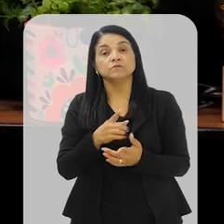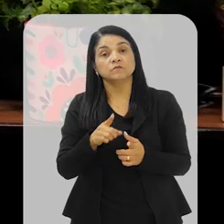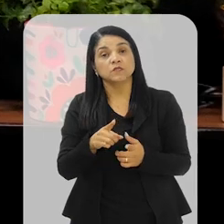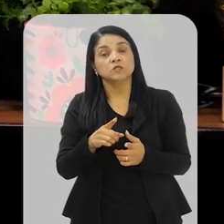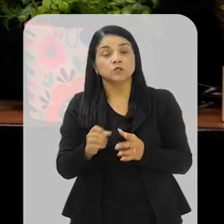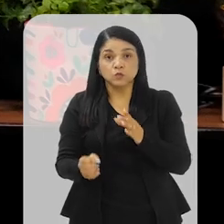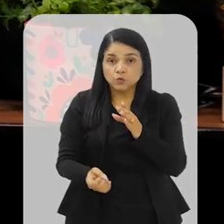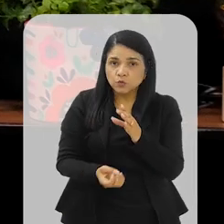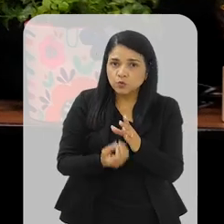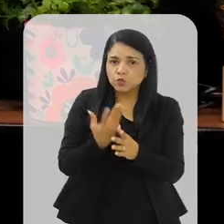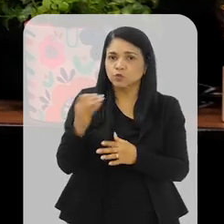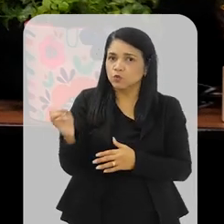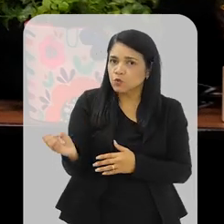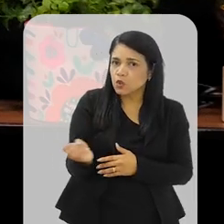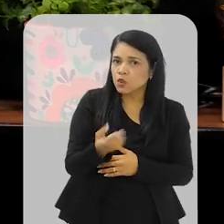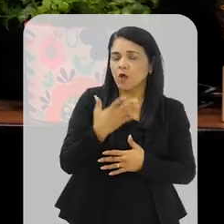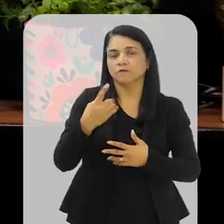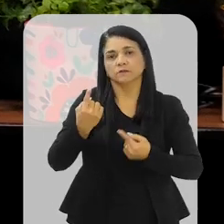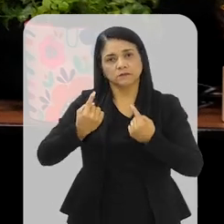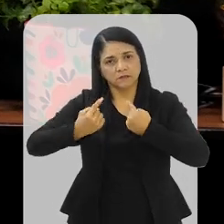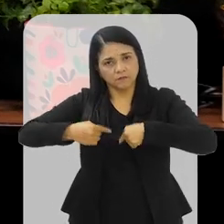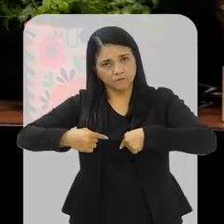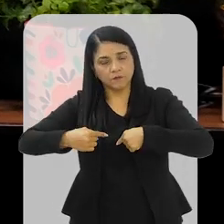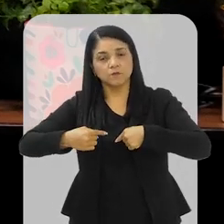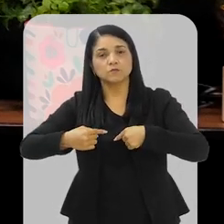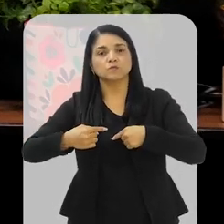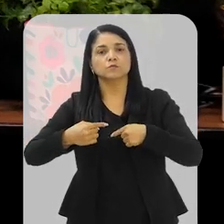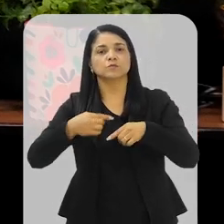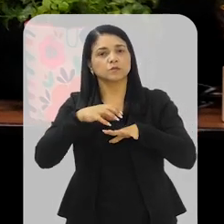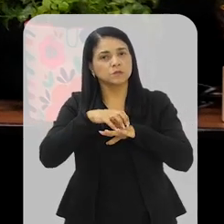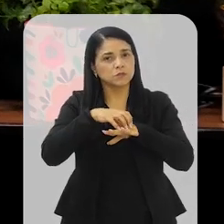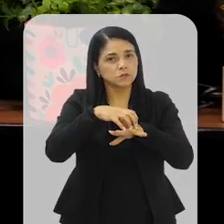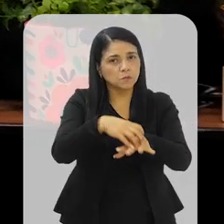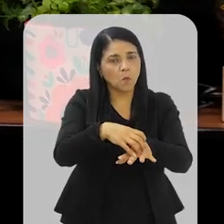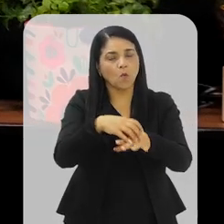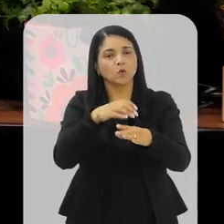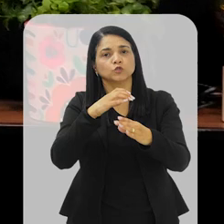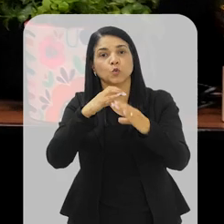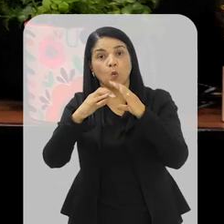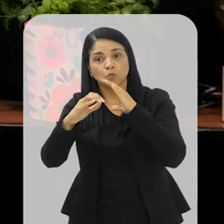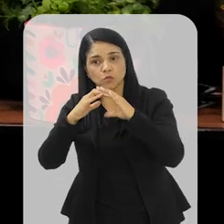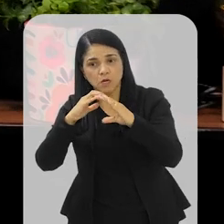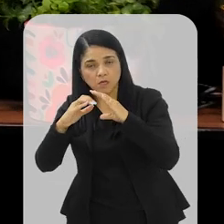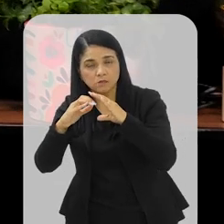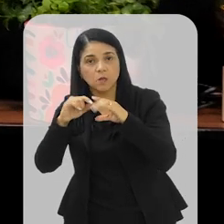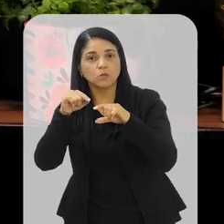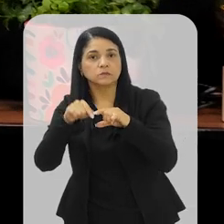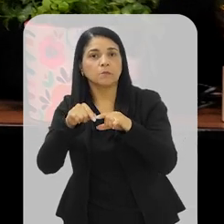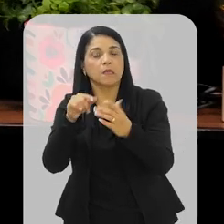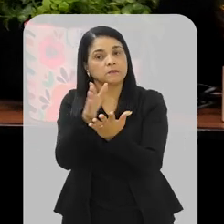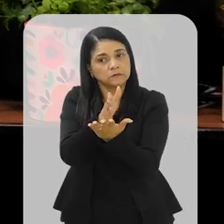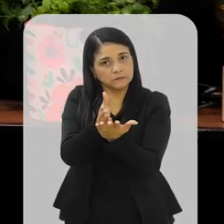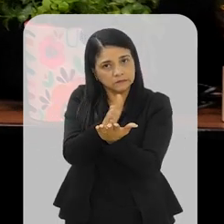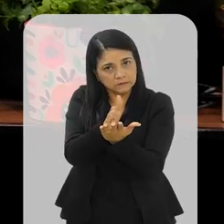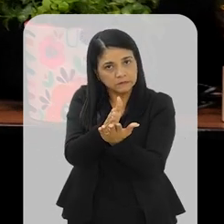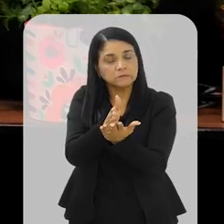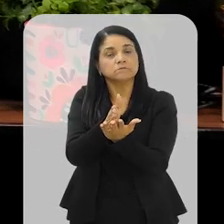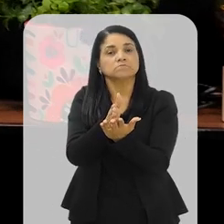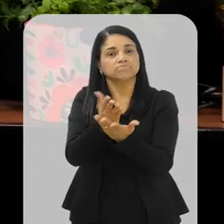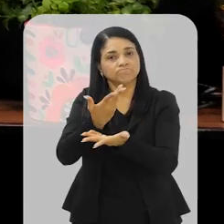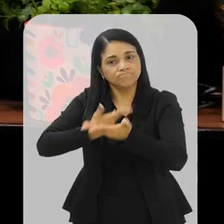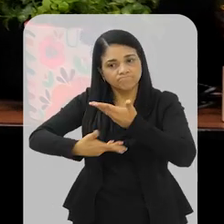eh surgindo novos desafios né com os meios de transporte de comunicação que ultrapassam as